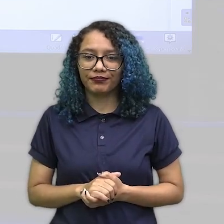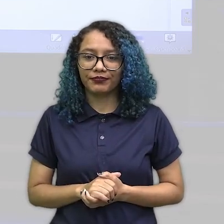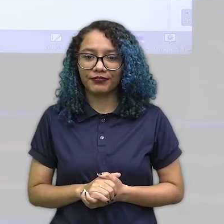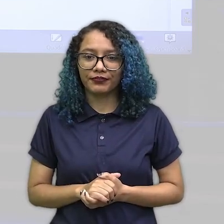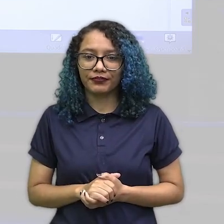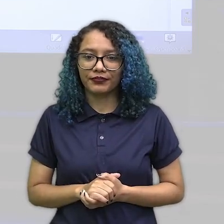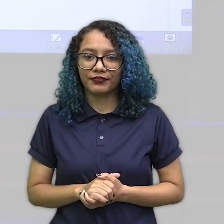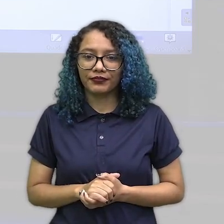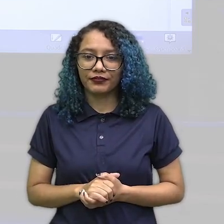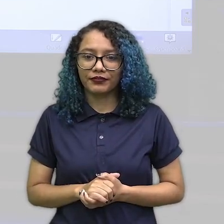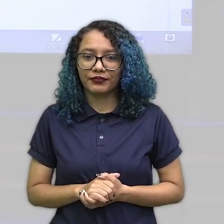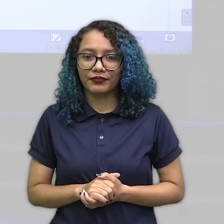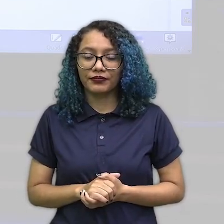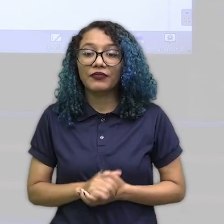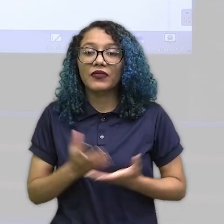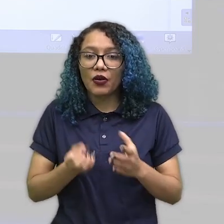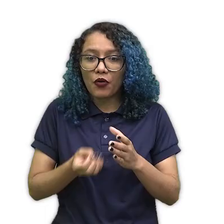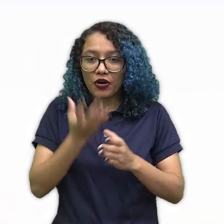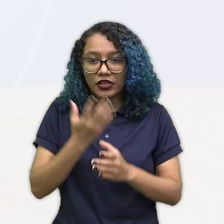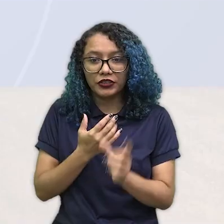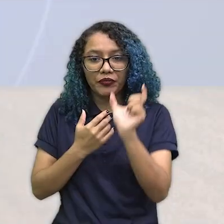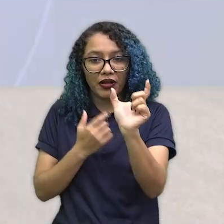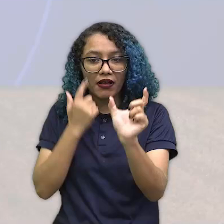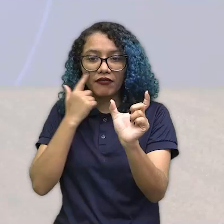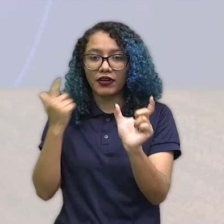termo geopolítica. Acompanhe comigo.